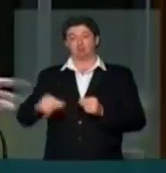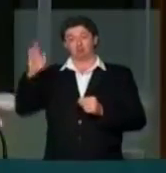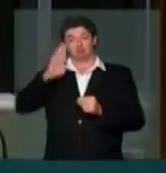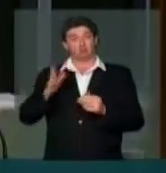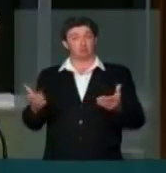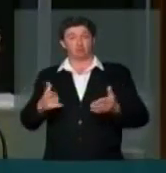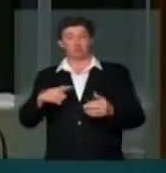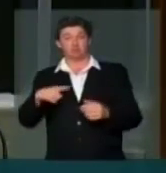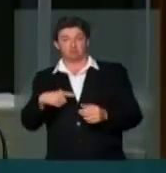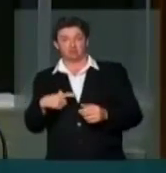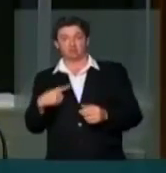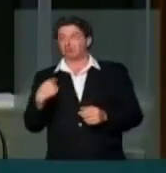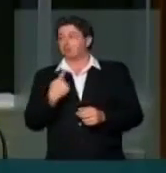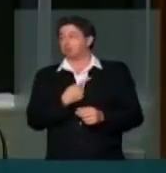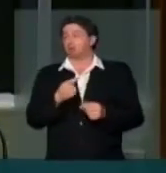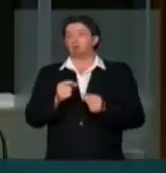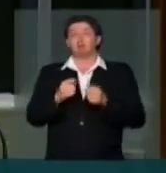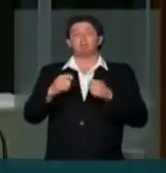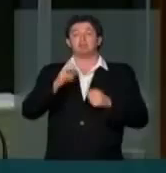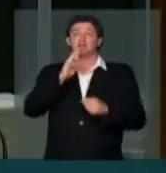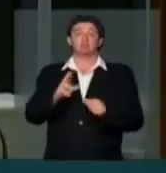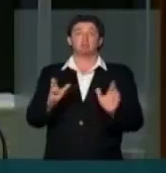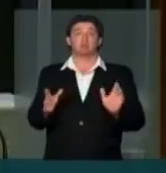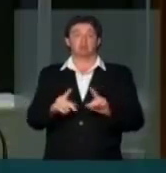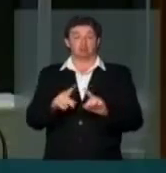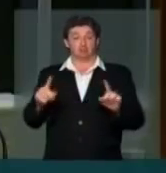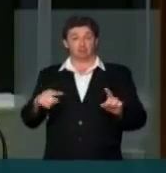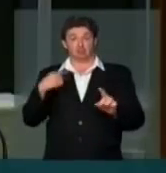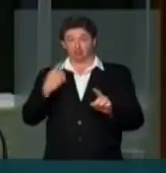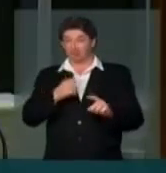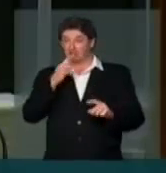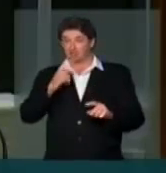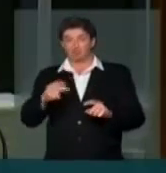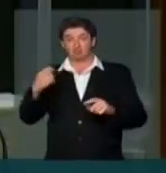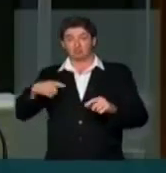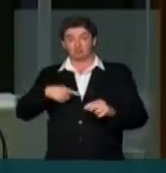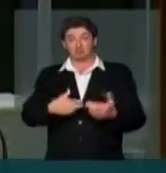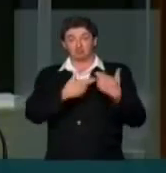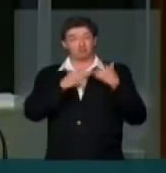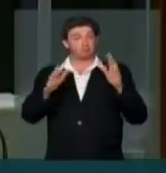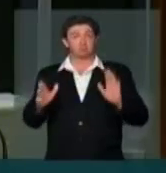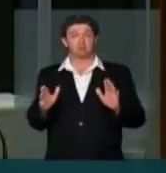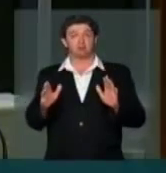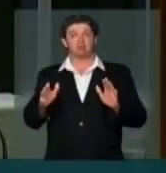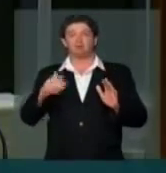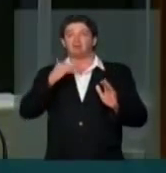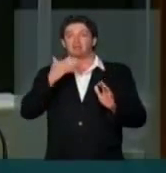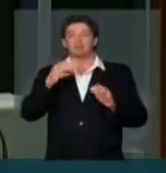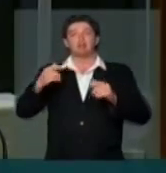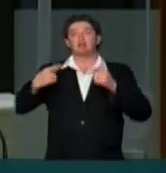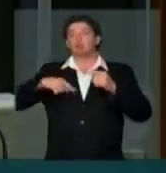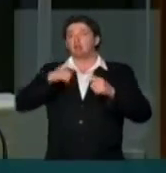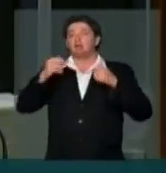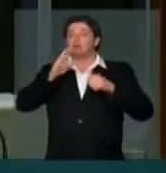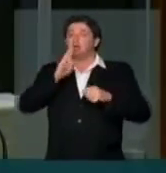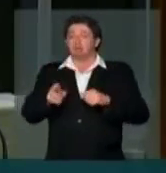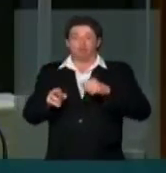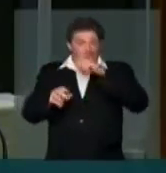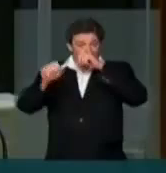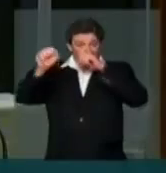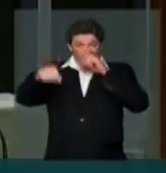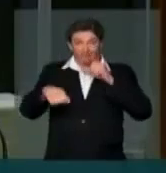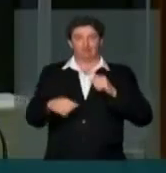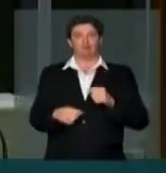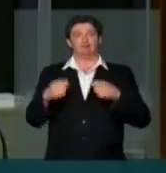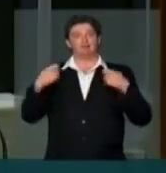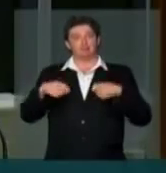país vive e que nós temos que responder. Mas nós temos que responder com responsabilidade, nós temos que responder. Sim,